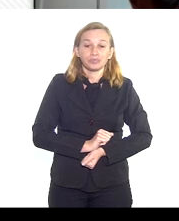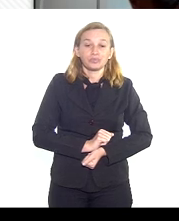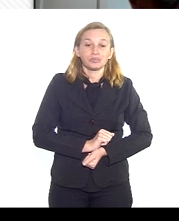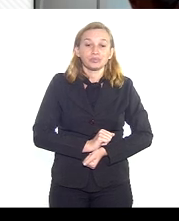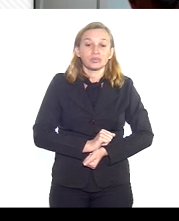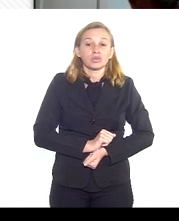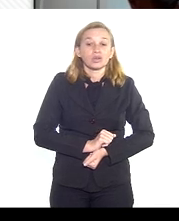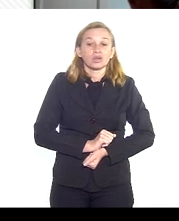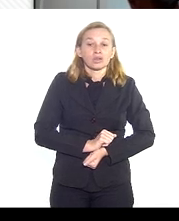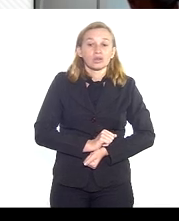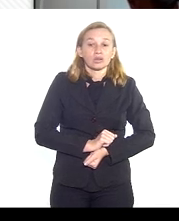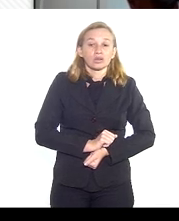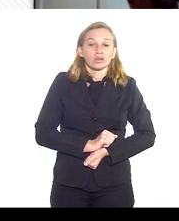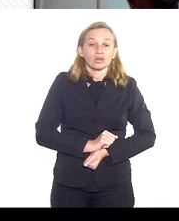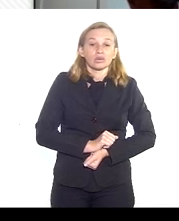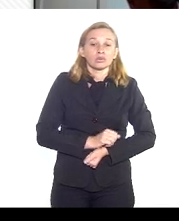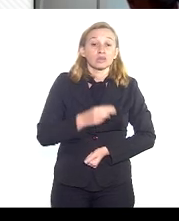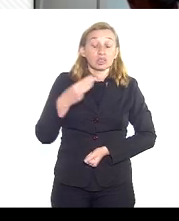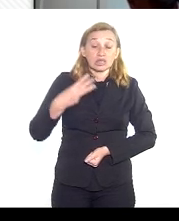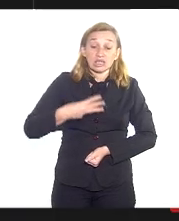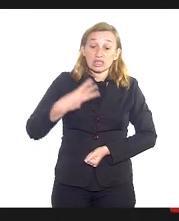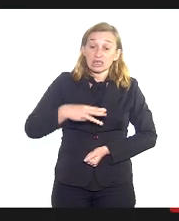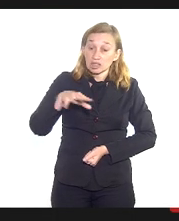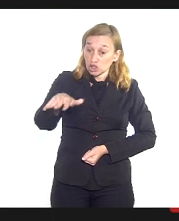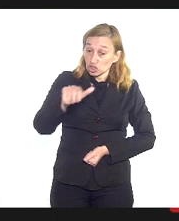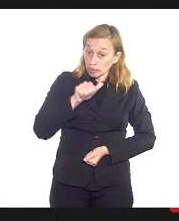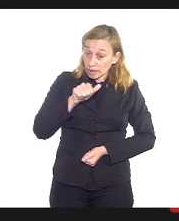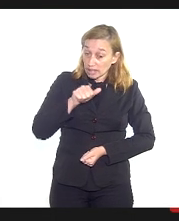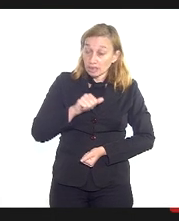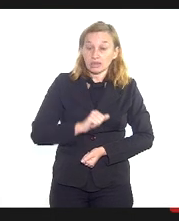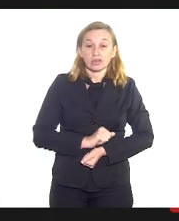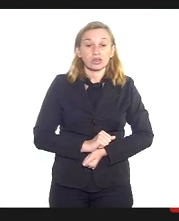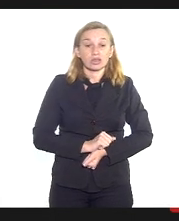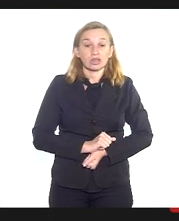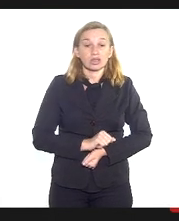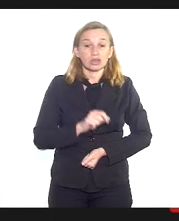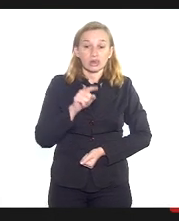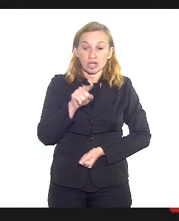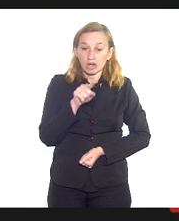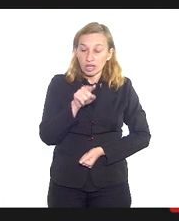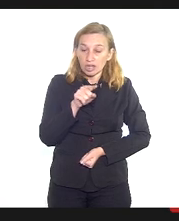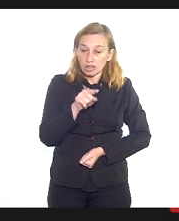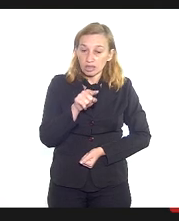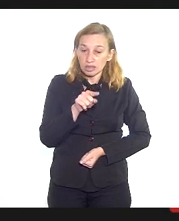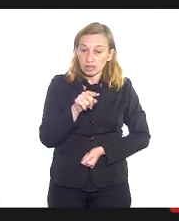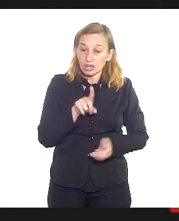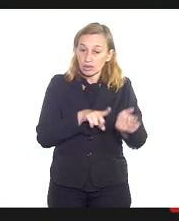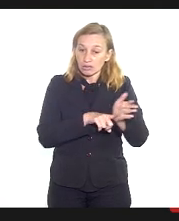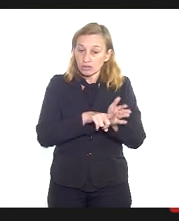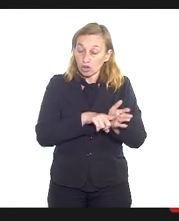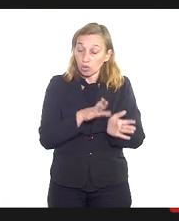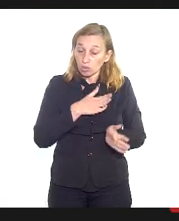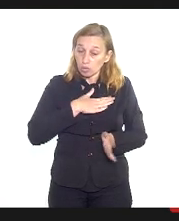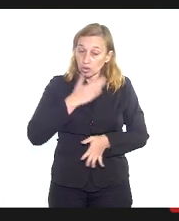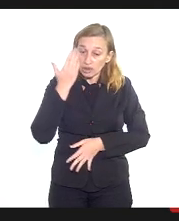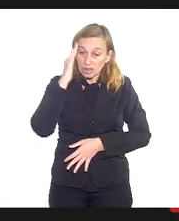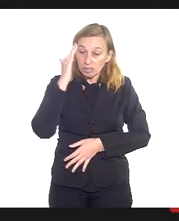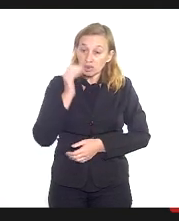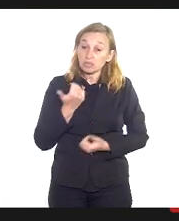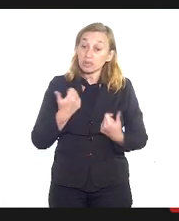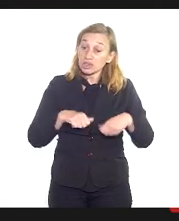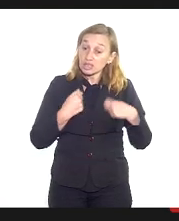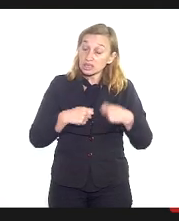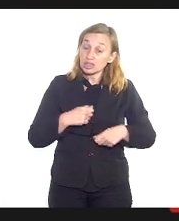passado um tempo da terceira intimação, Fortunato, esse embaraço à ação fiscal, no meu entendimento, tinha que